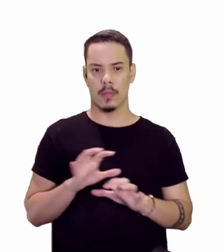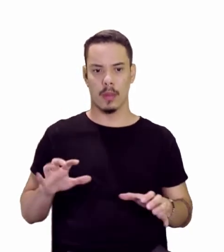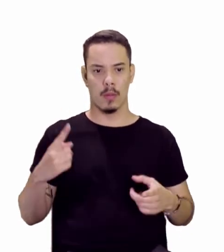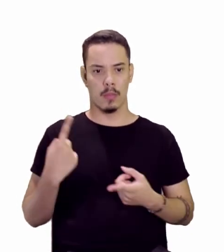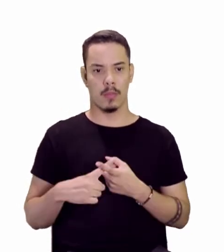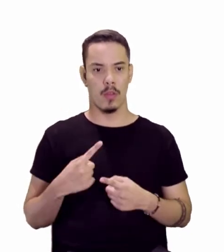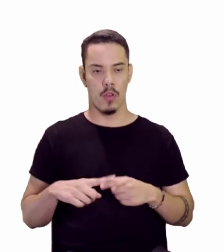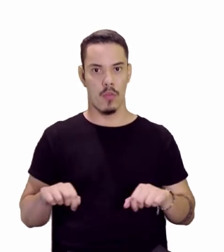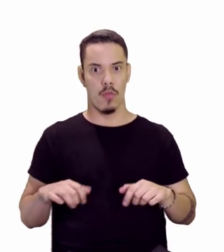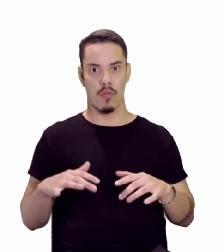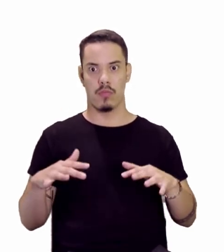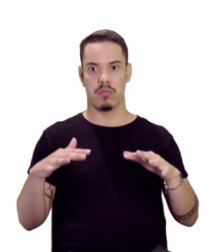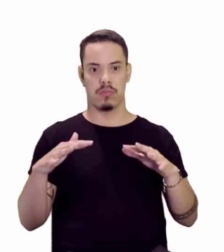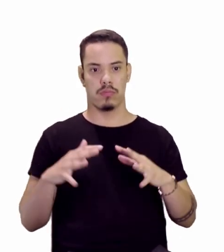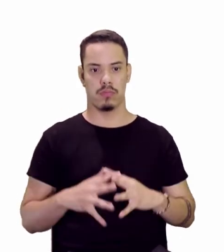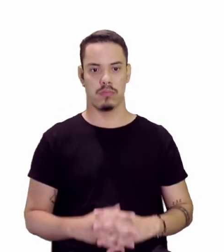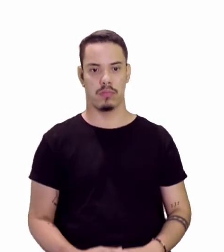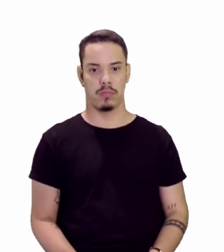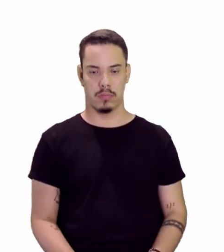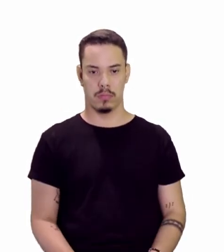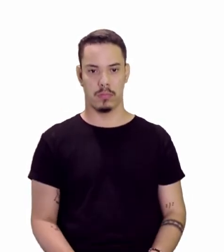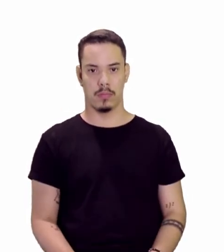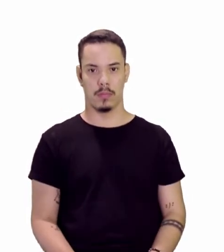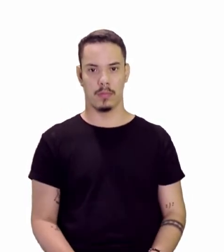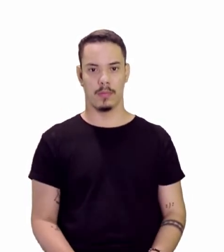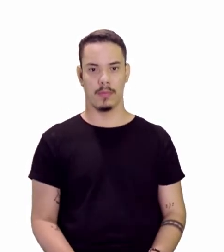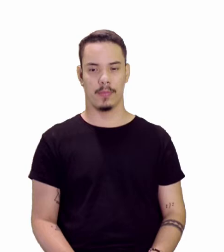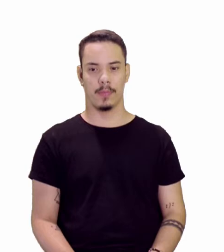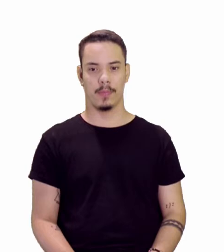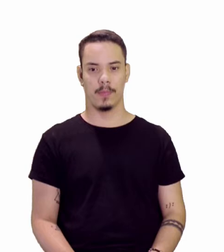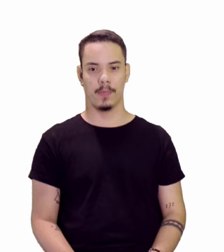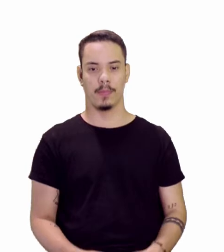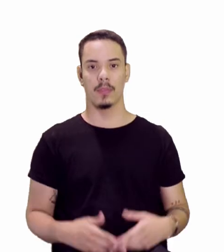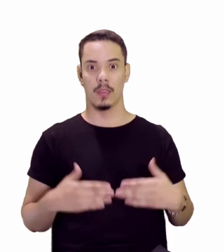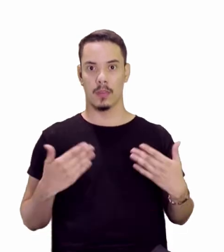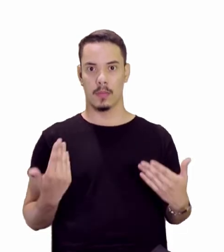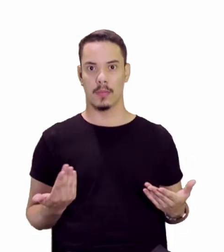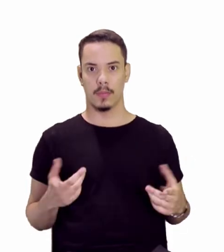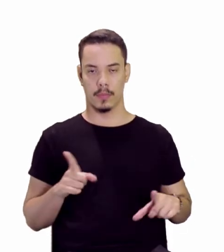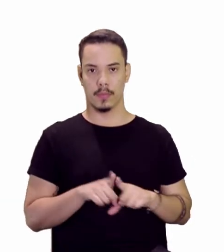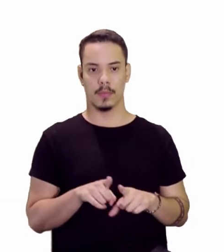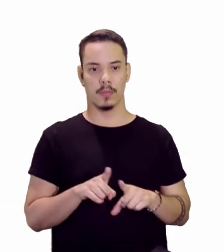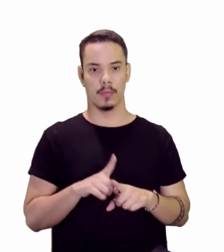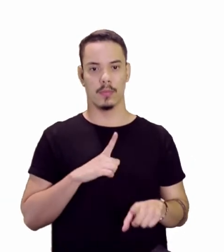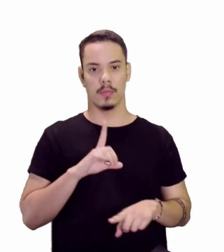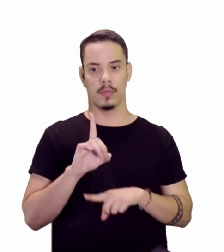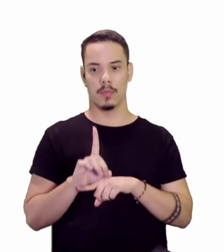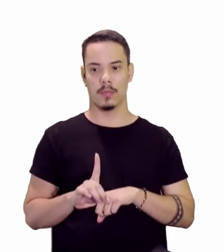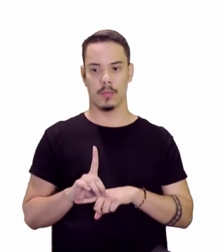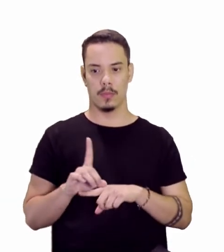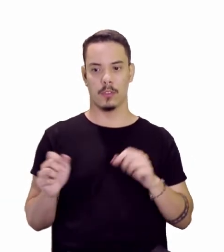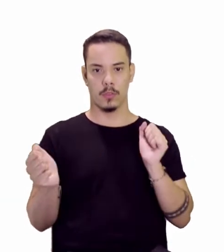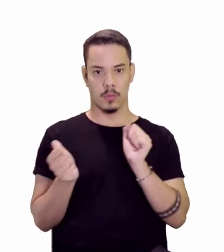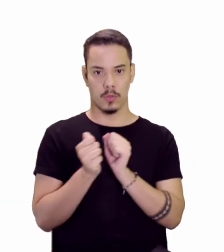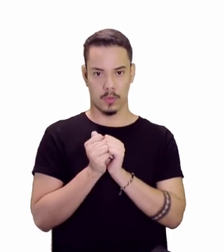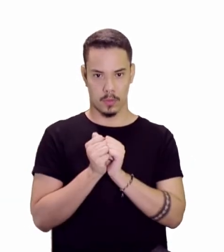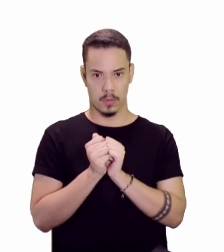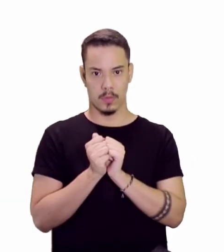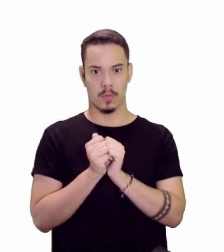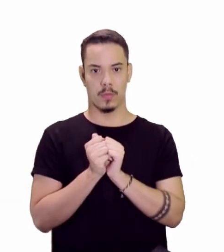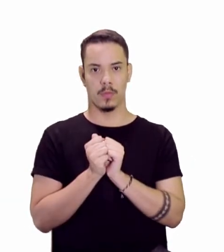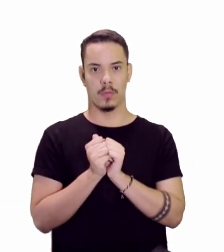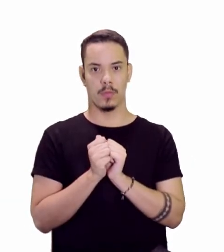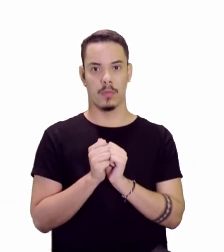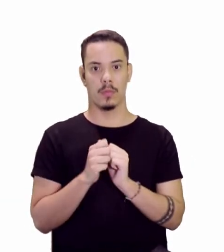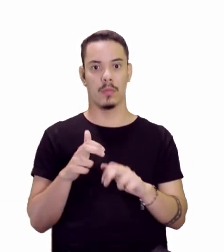flutuando, né? Isso. E ali, olha só, vamos falar, então, a gente sabe que tem a ver com a densidade, então vamos falar aqui, né,